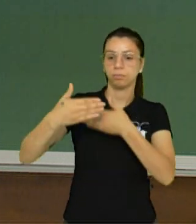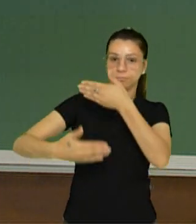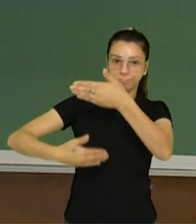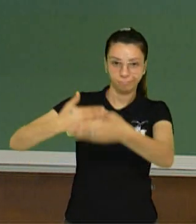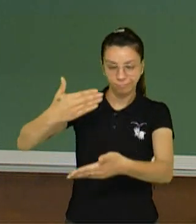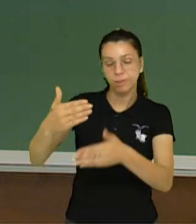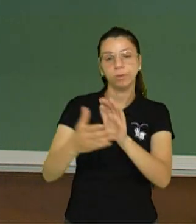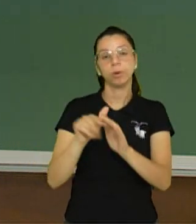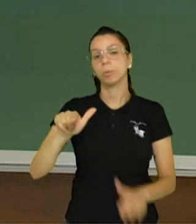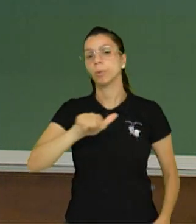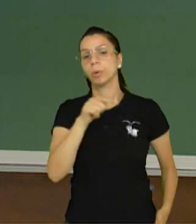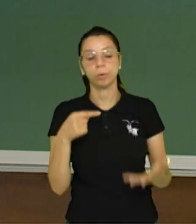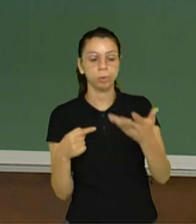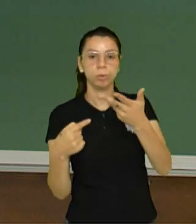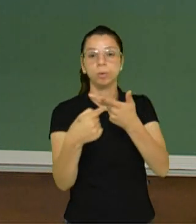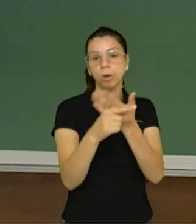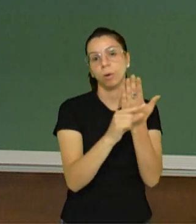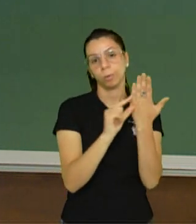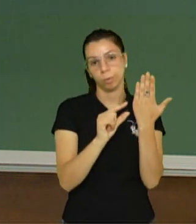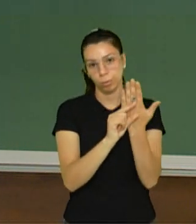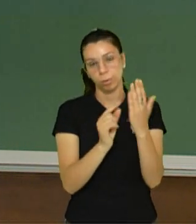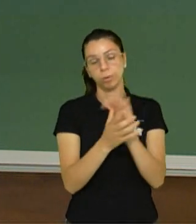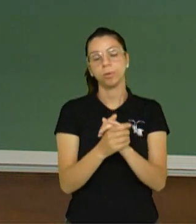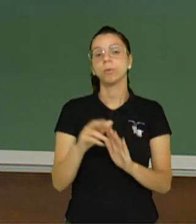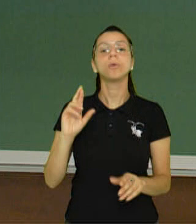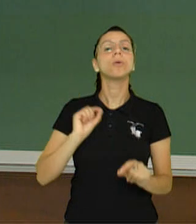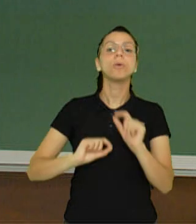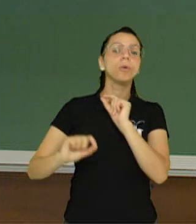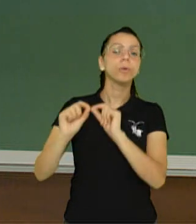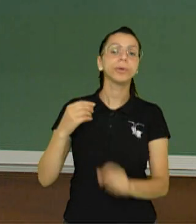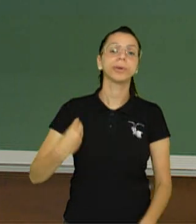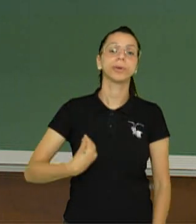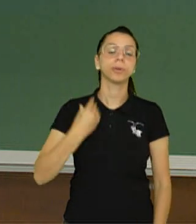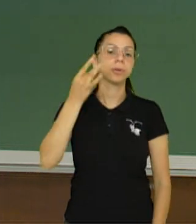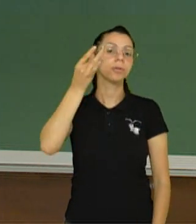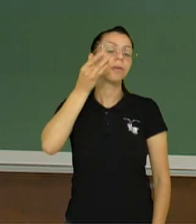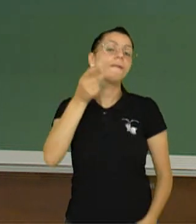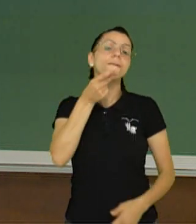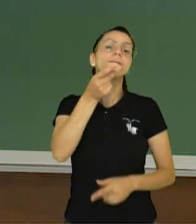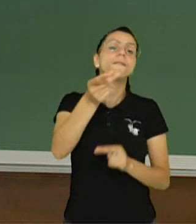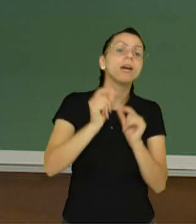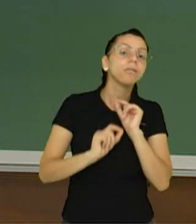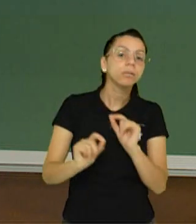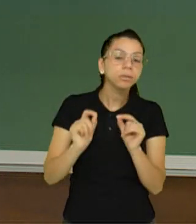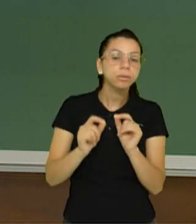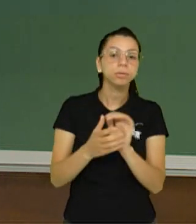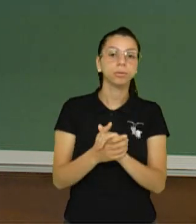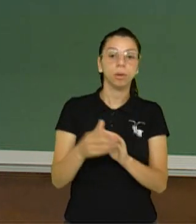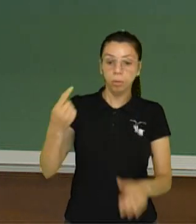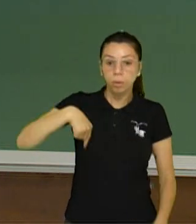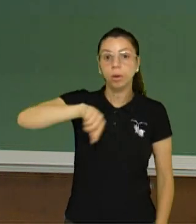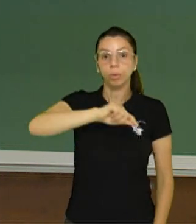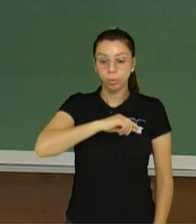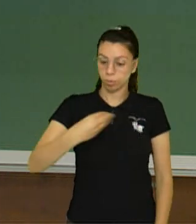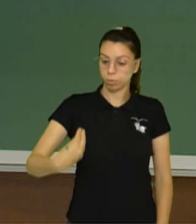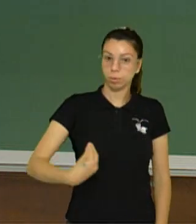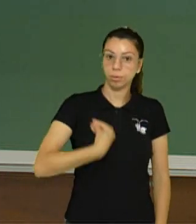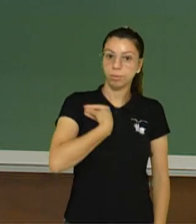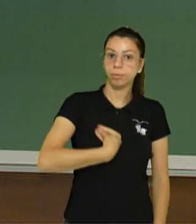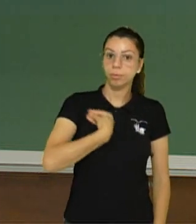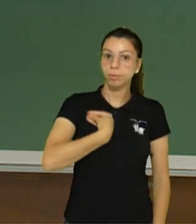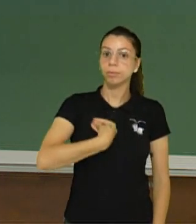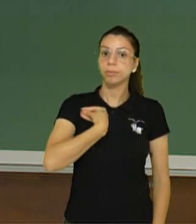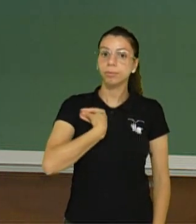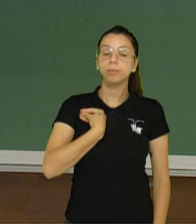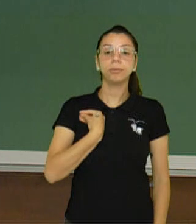também. Então vejam só, do que o existencialismo fala? Da nossa existência, nossa relação com a